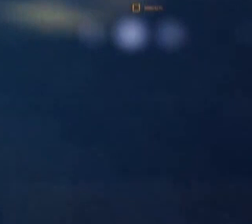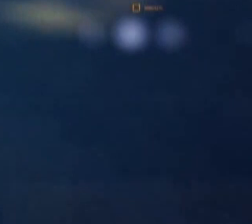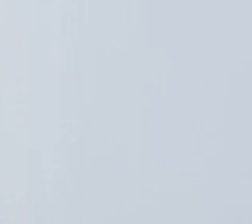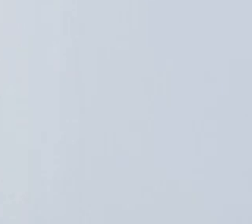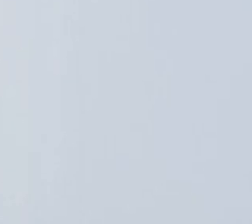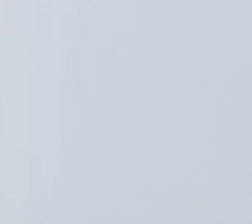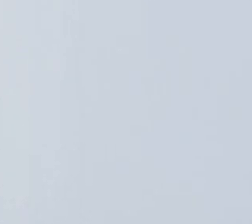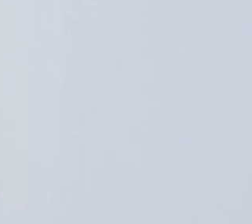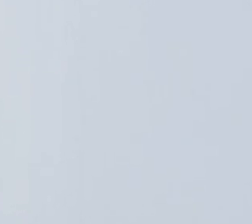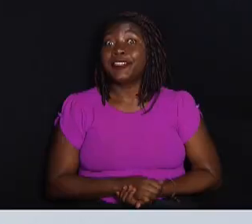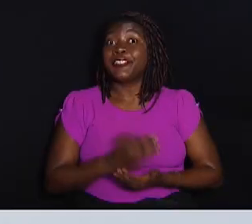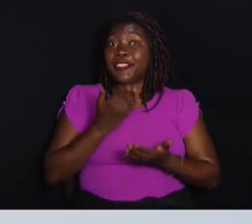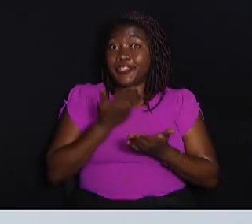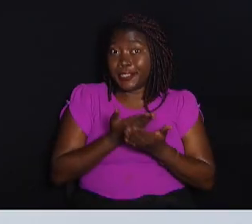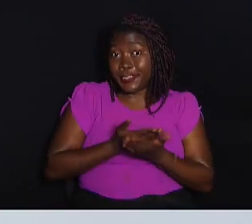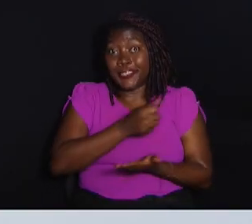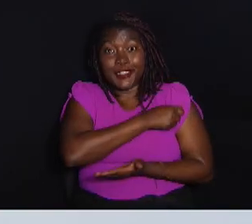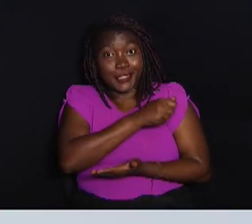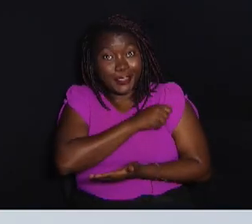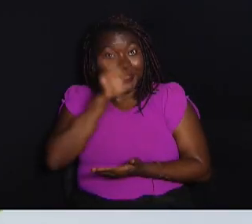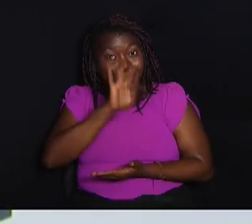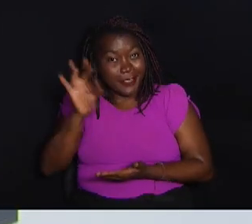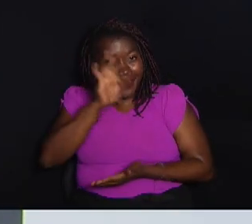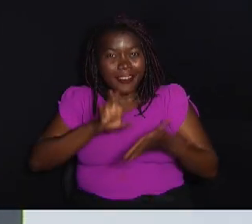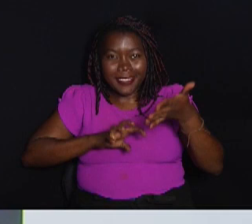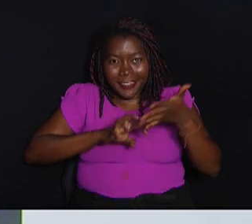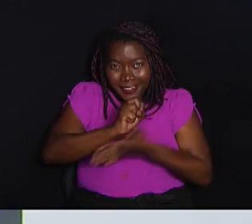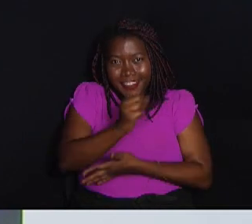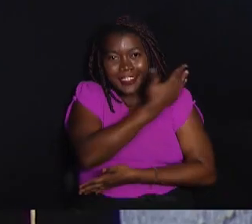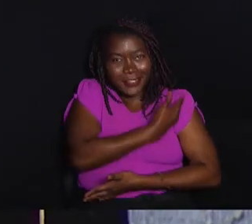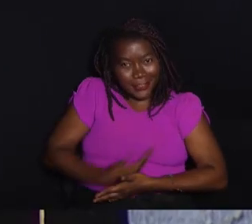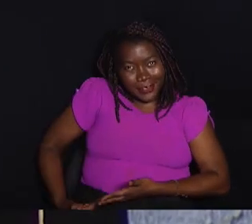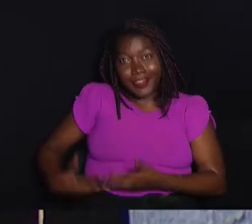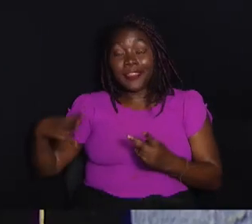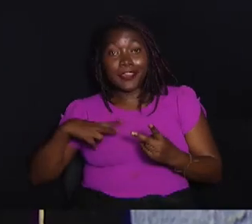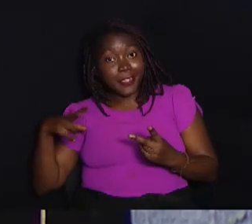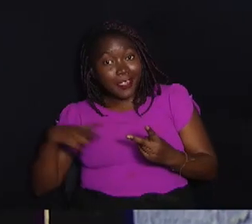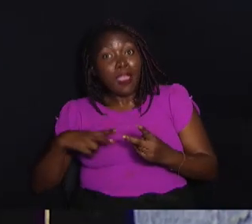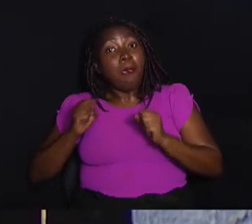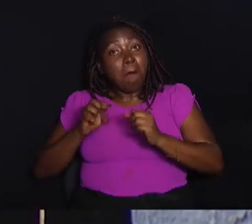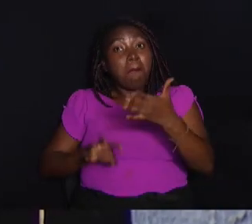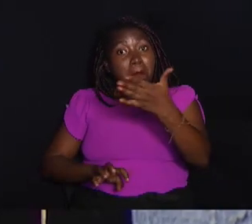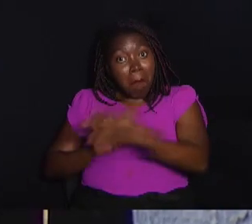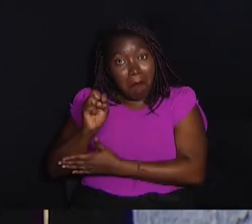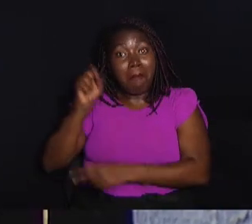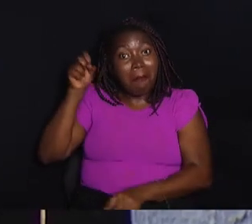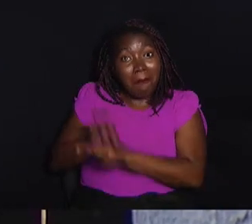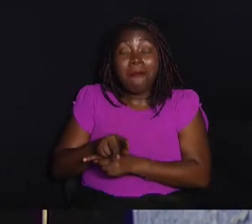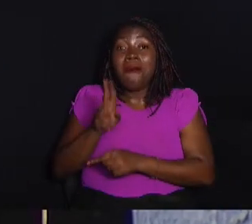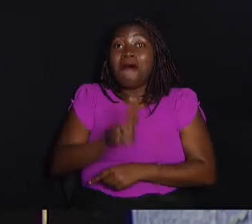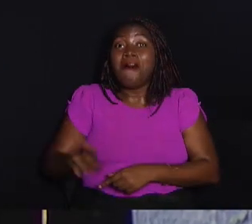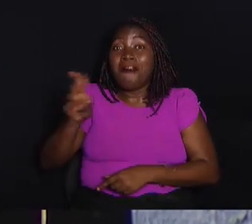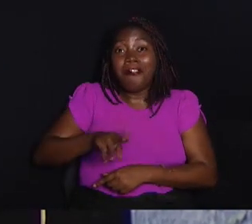ônibus estudantes e universitários matriculados na rede pública e privada já podem se cadastrar para a utilização do